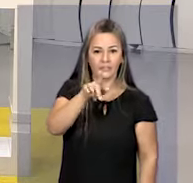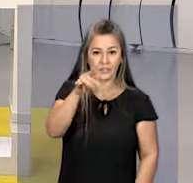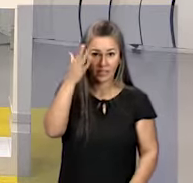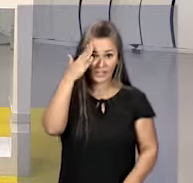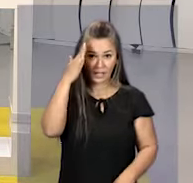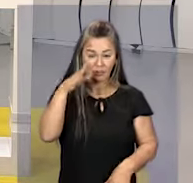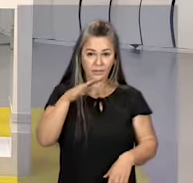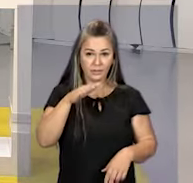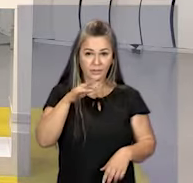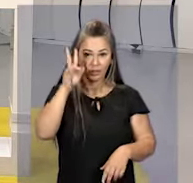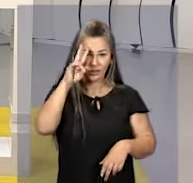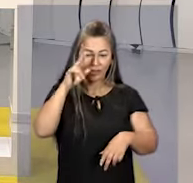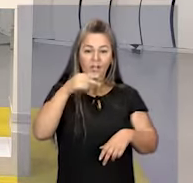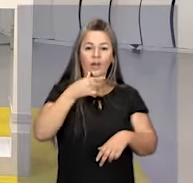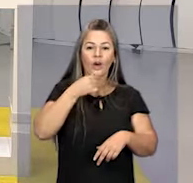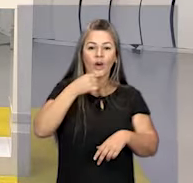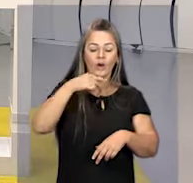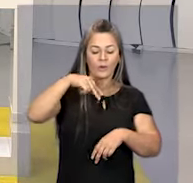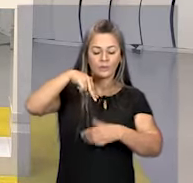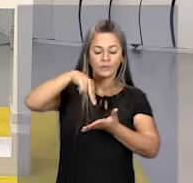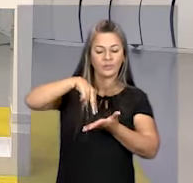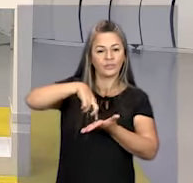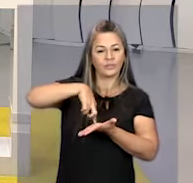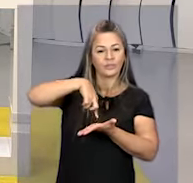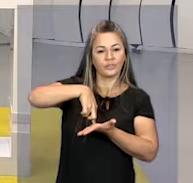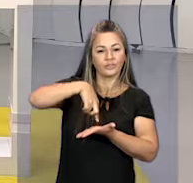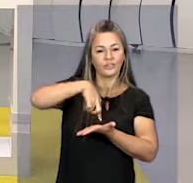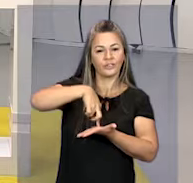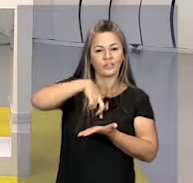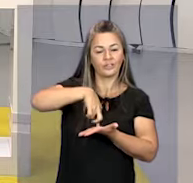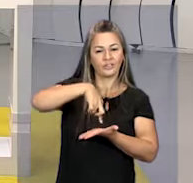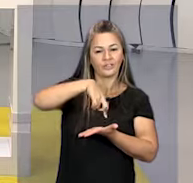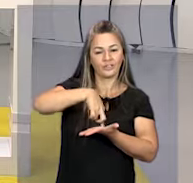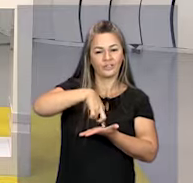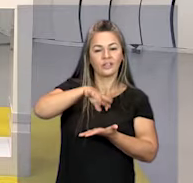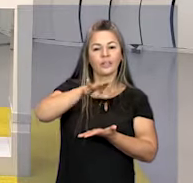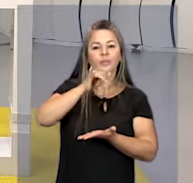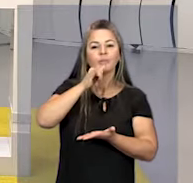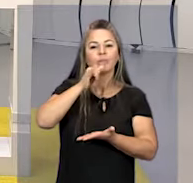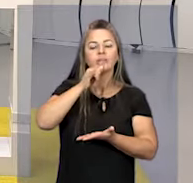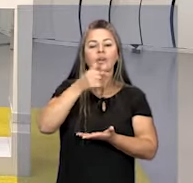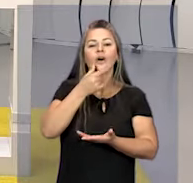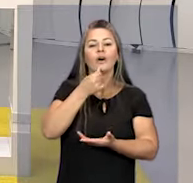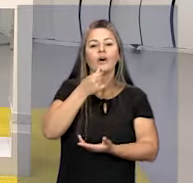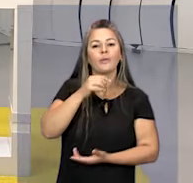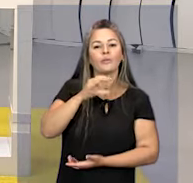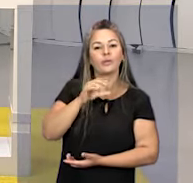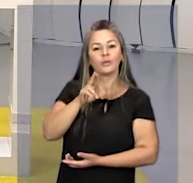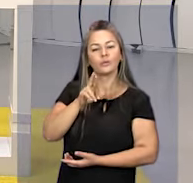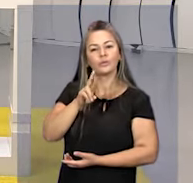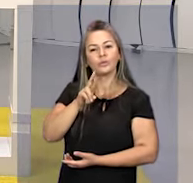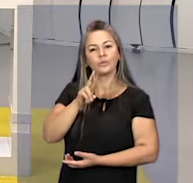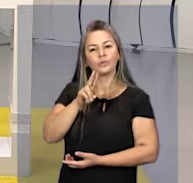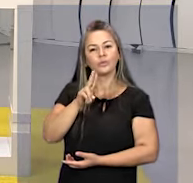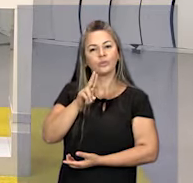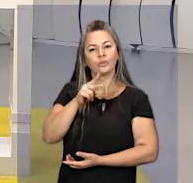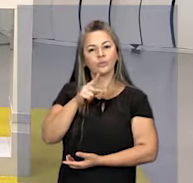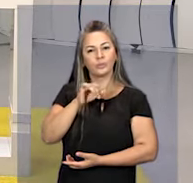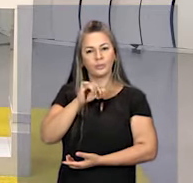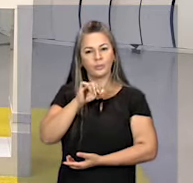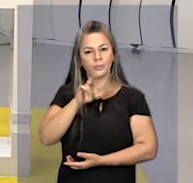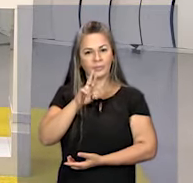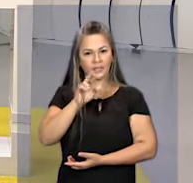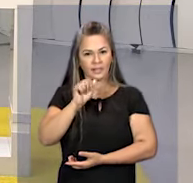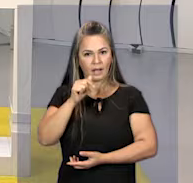Pererê? História do Curupira. Por que tinha história do Curupira? Era um justiceiro que ia